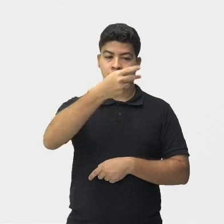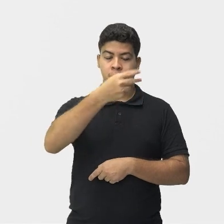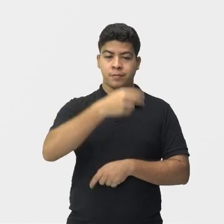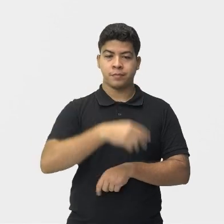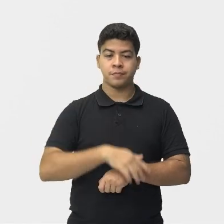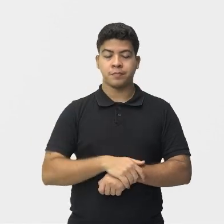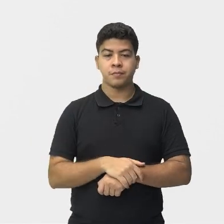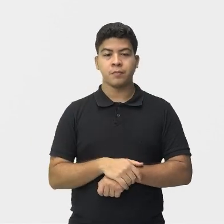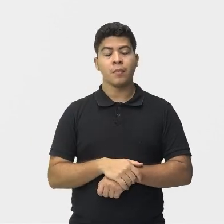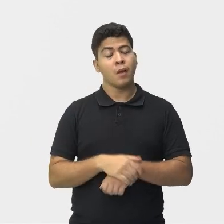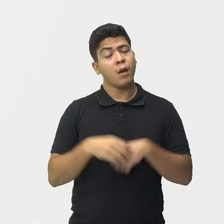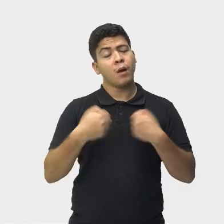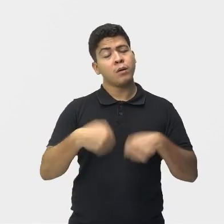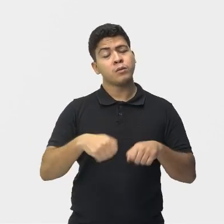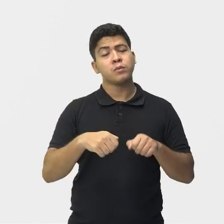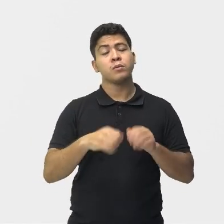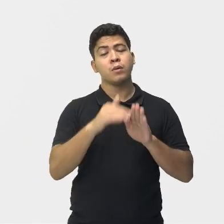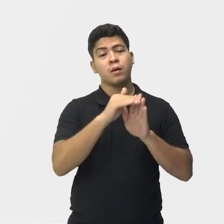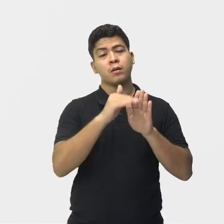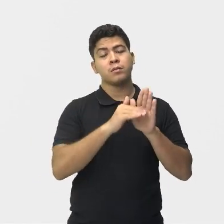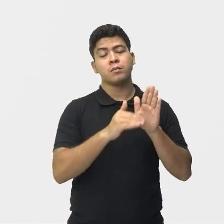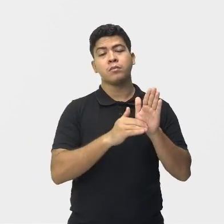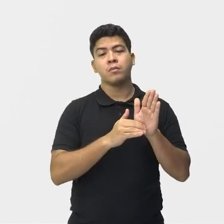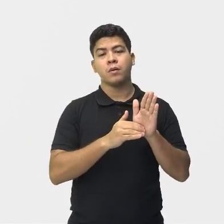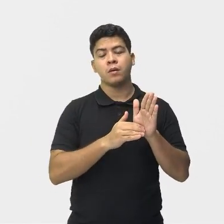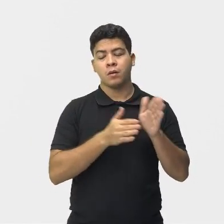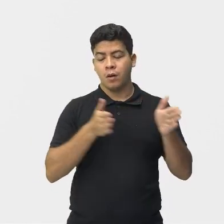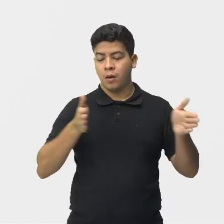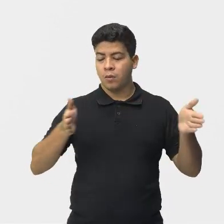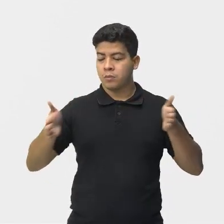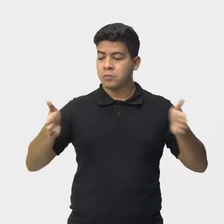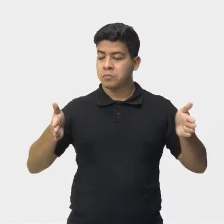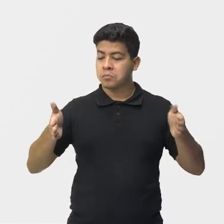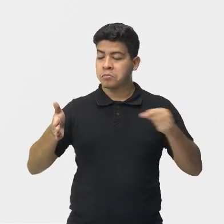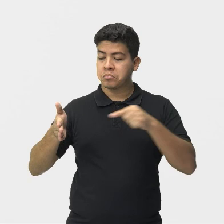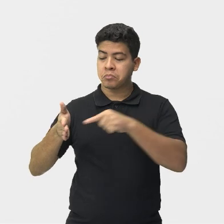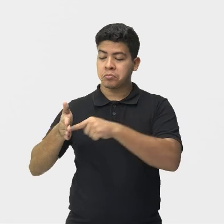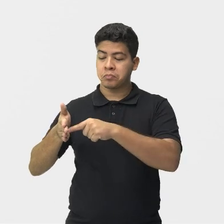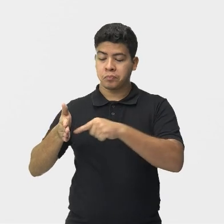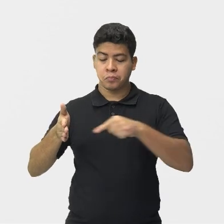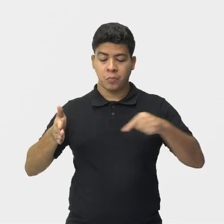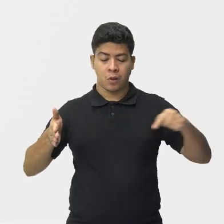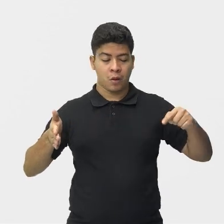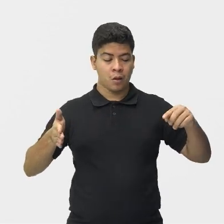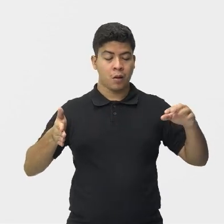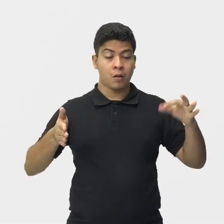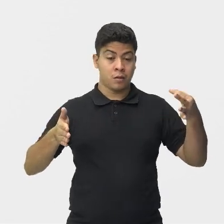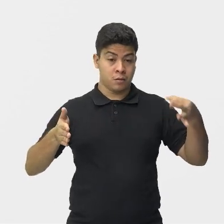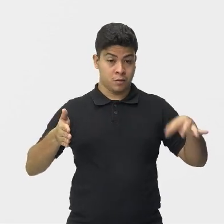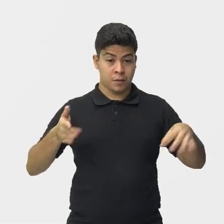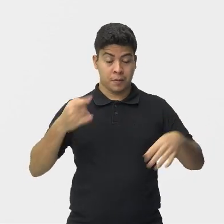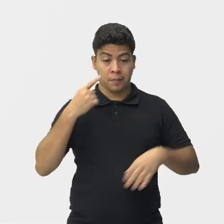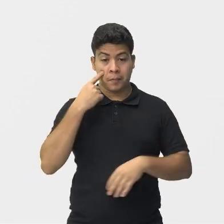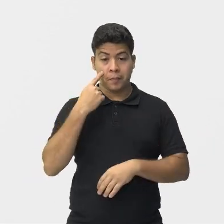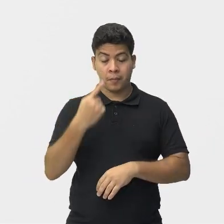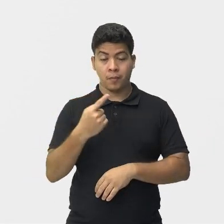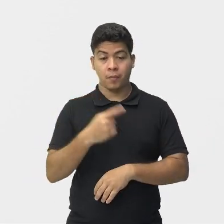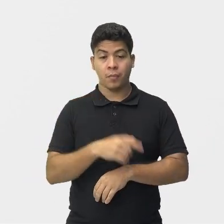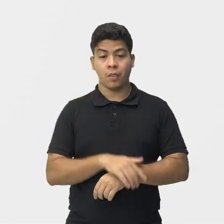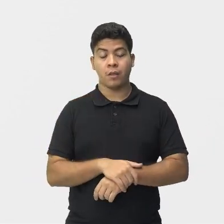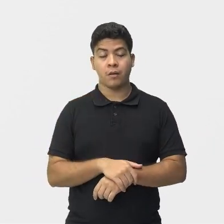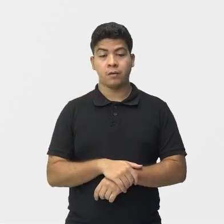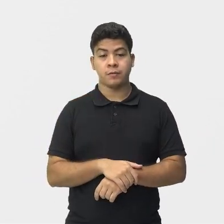usar a propriedade que diz que a área do gráfico ela é numericamente igual ao valor